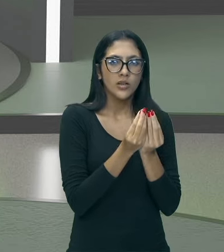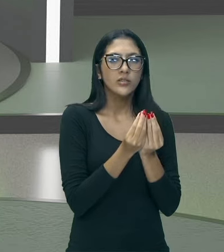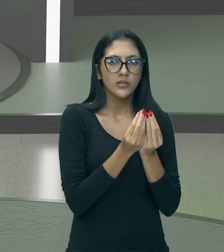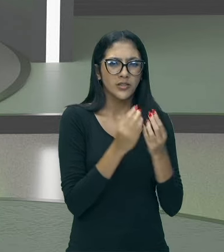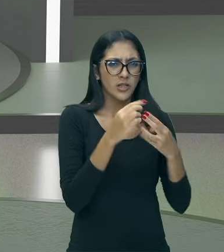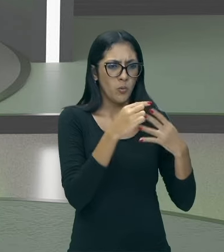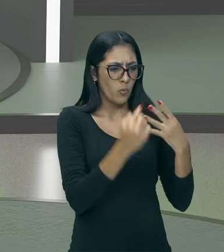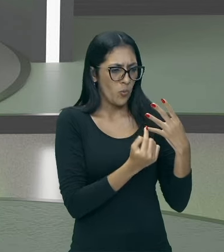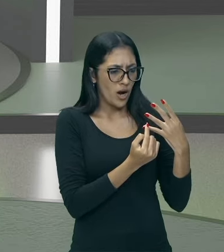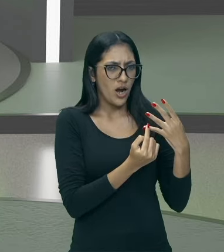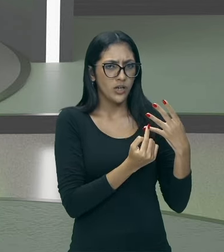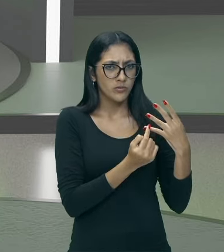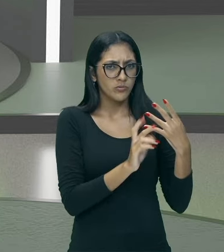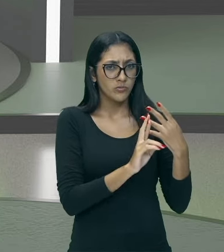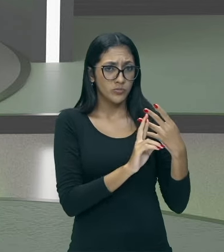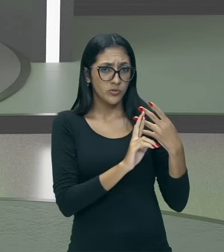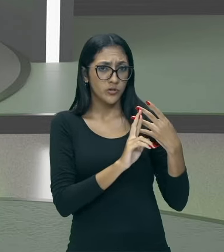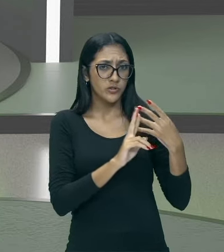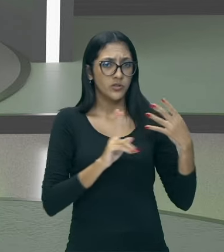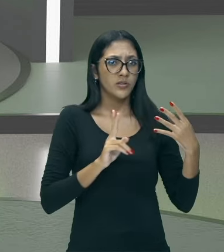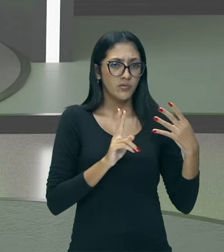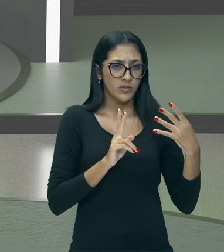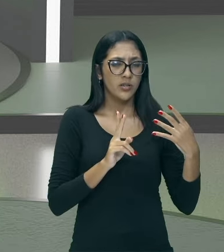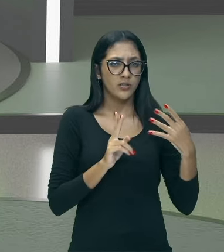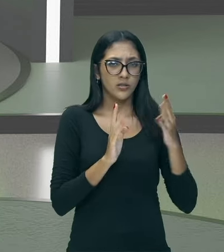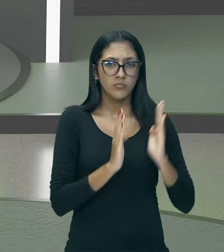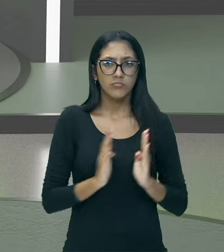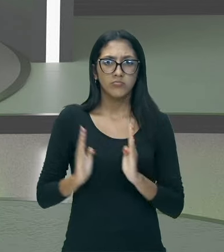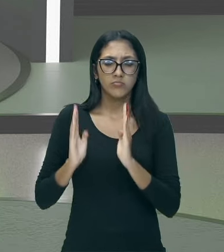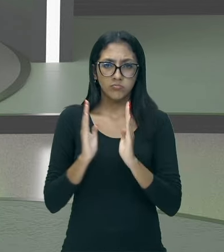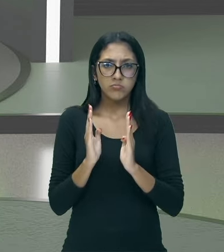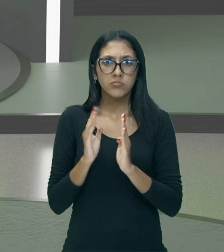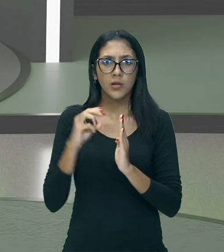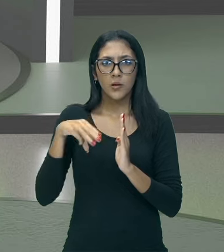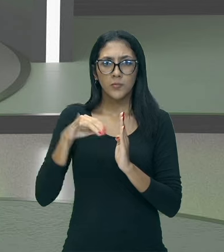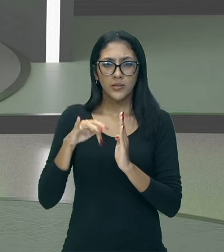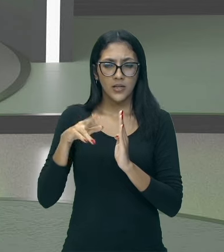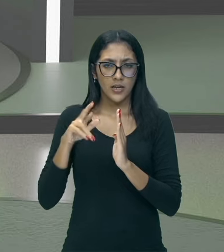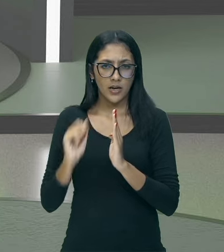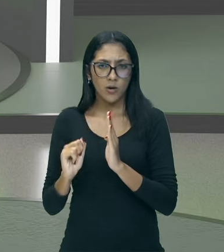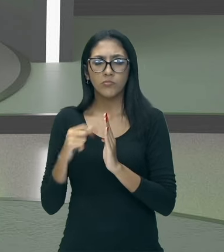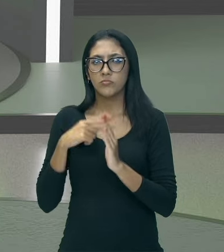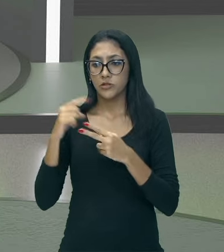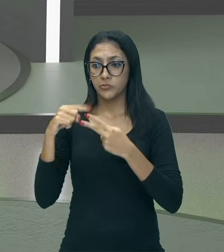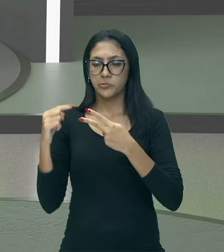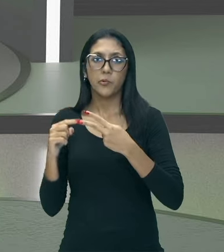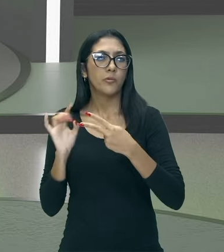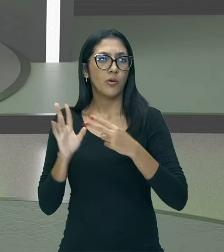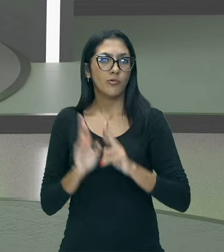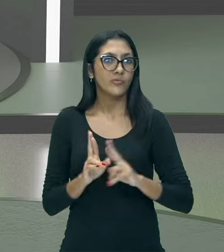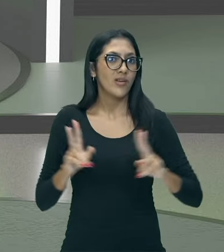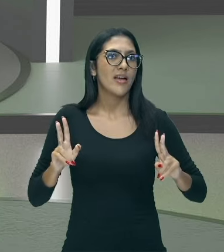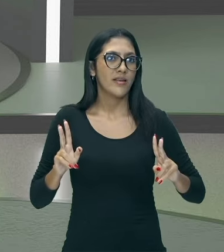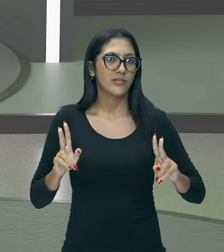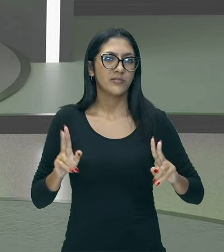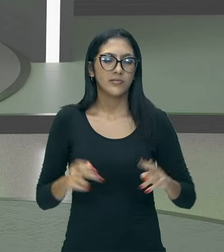filtros os físicos, diferente dos químicos, né? Então, a maioria